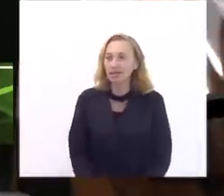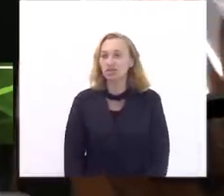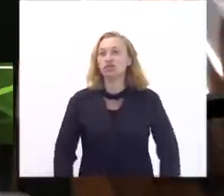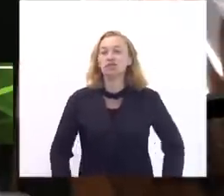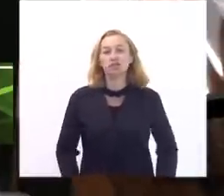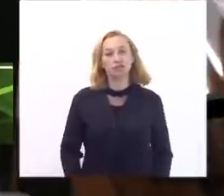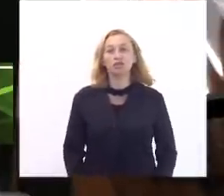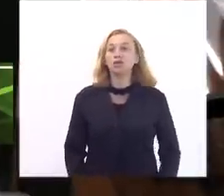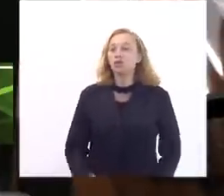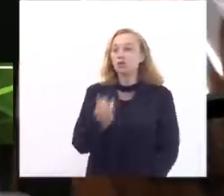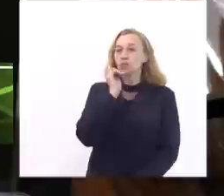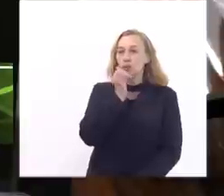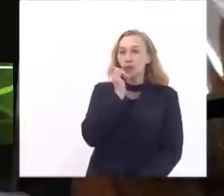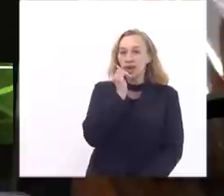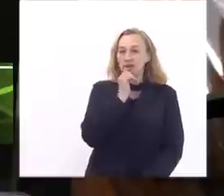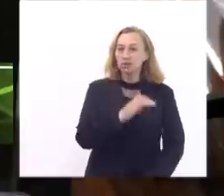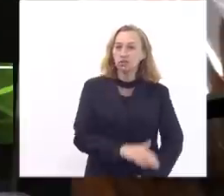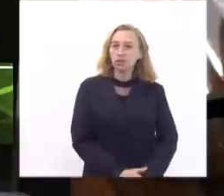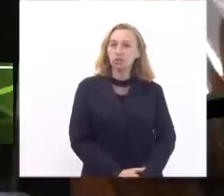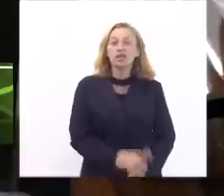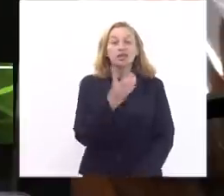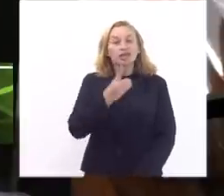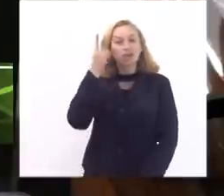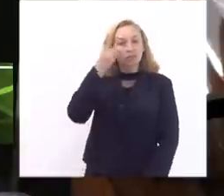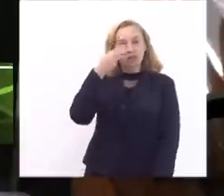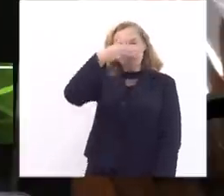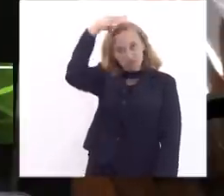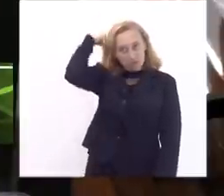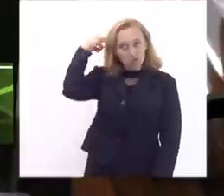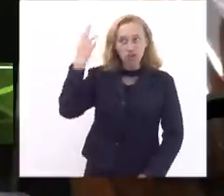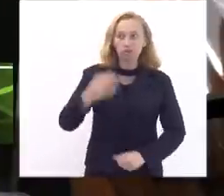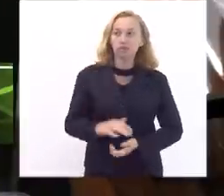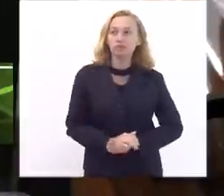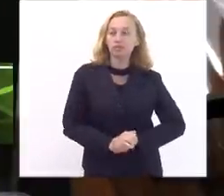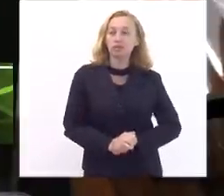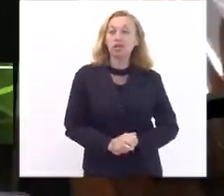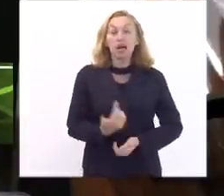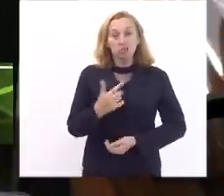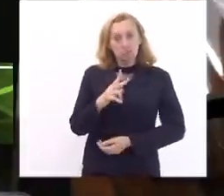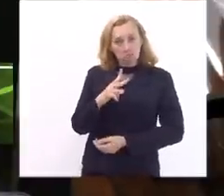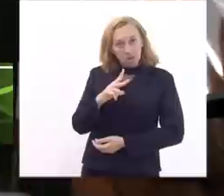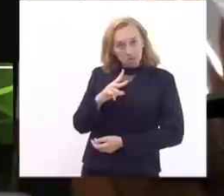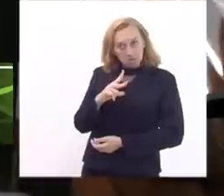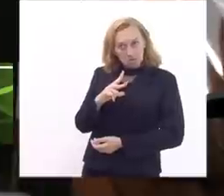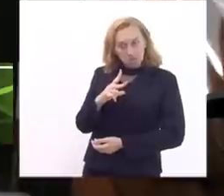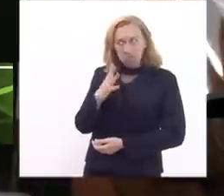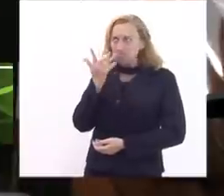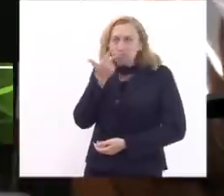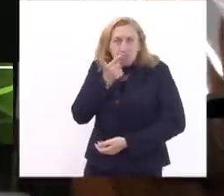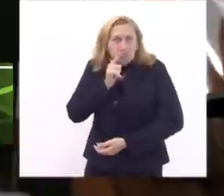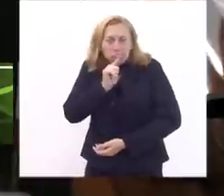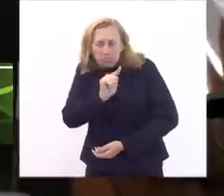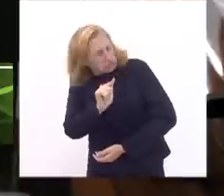que o relator foi o deputado Márcio Pacheco. E eu, particularmente, não consigo saber quando é um, quando é